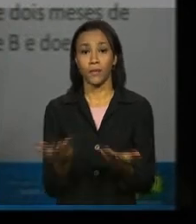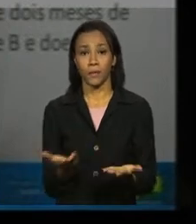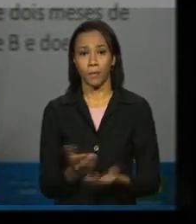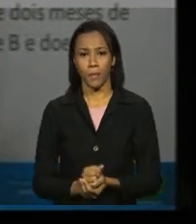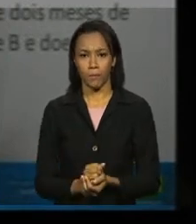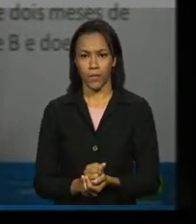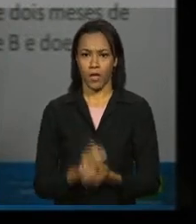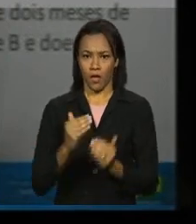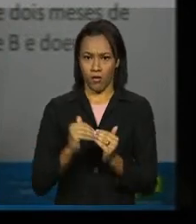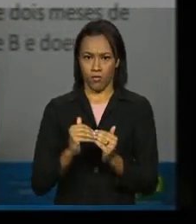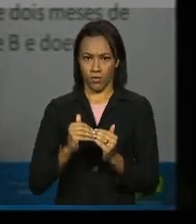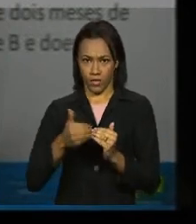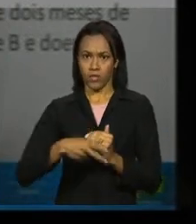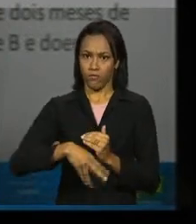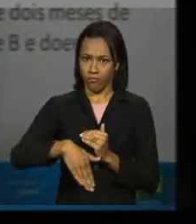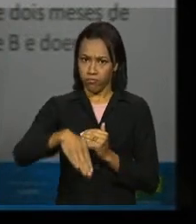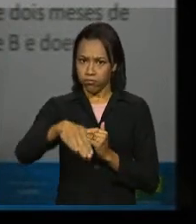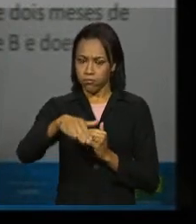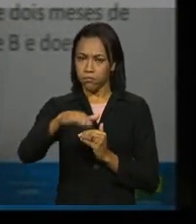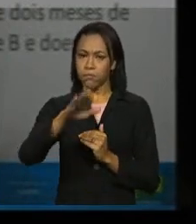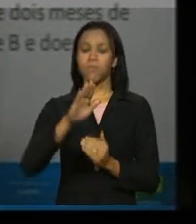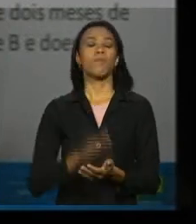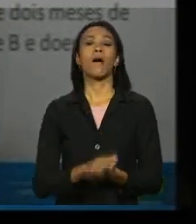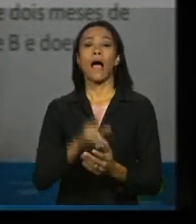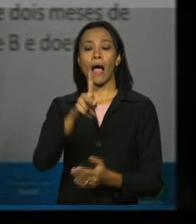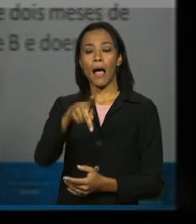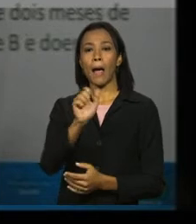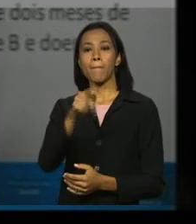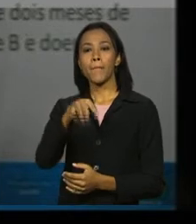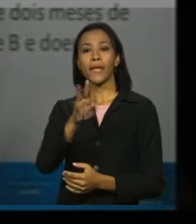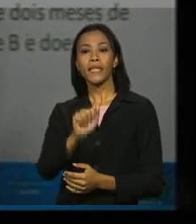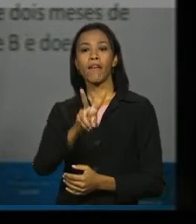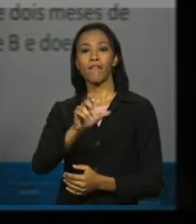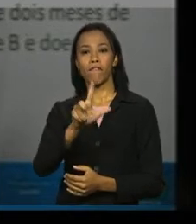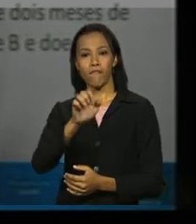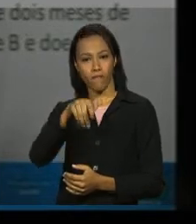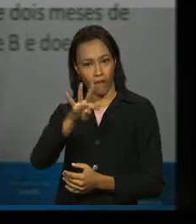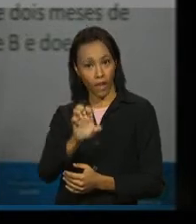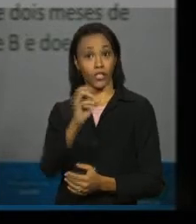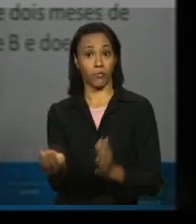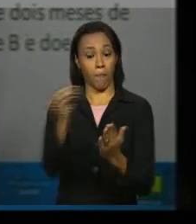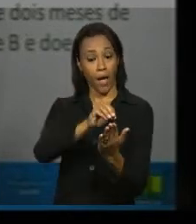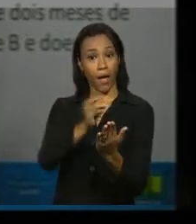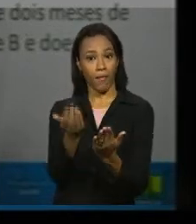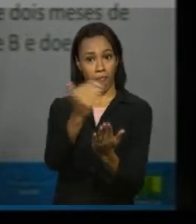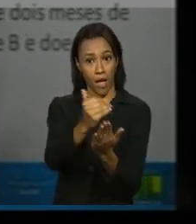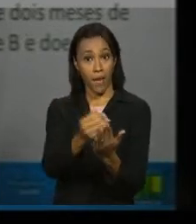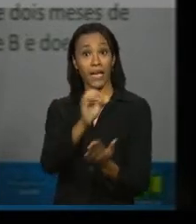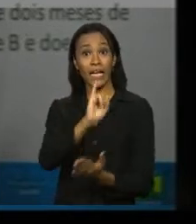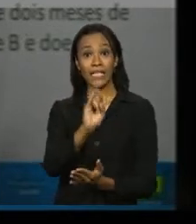que a gente é podre incluindo todos os dias a pentavalente nós estamos introduzindo a pólio